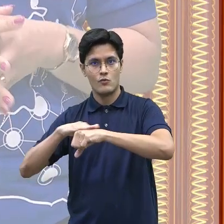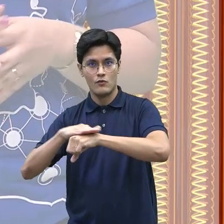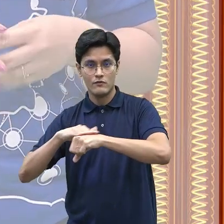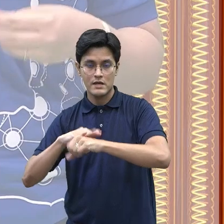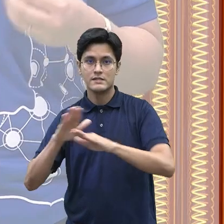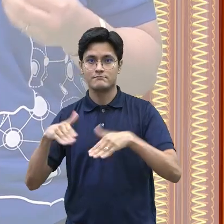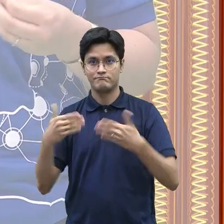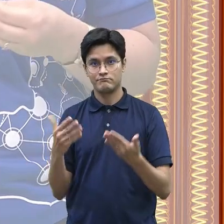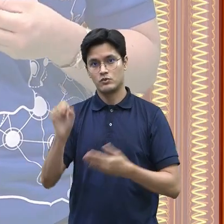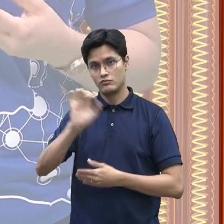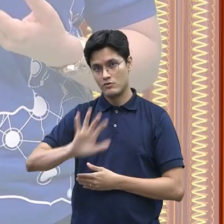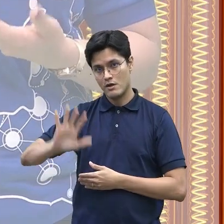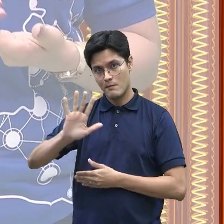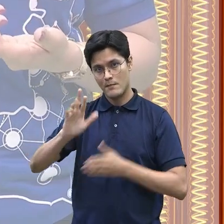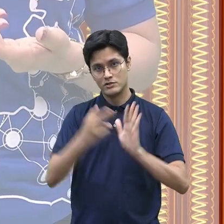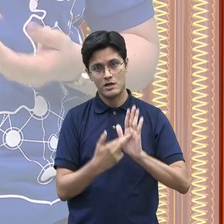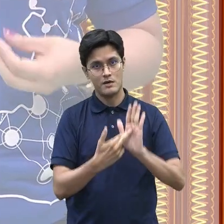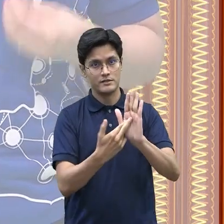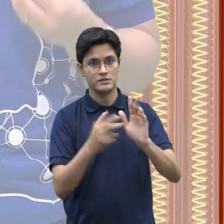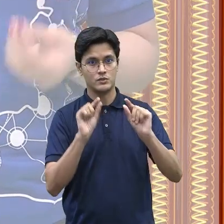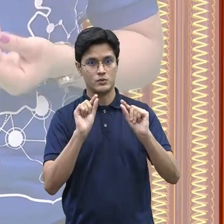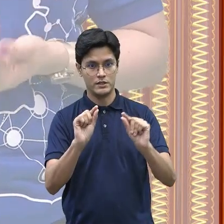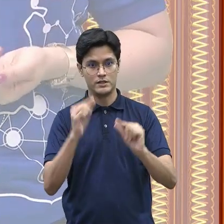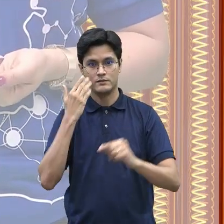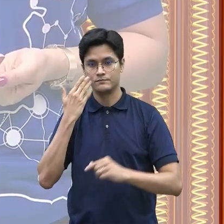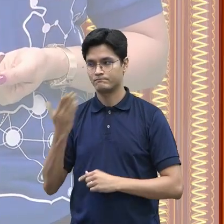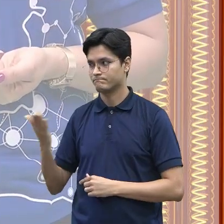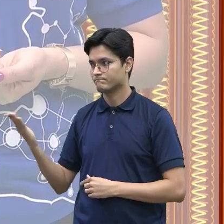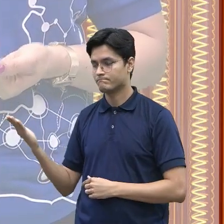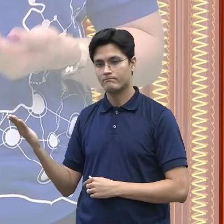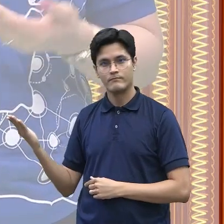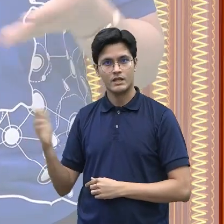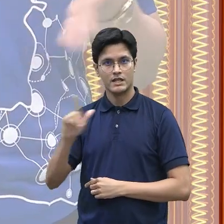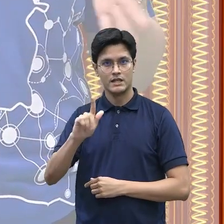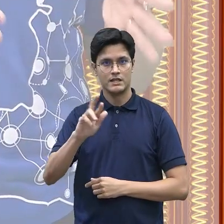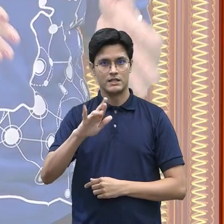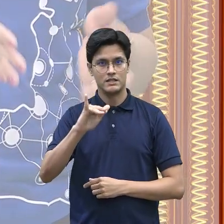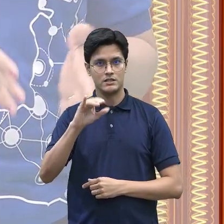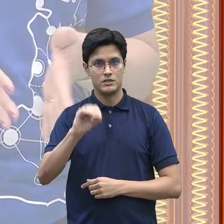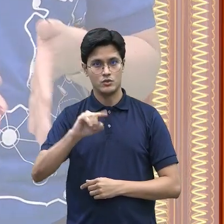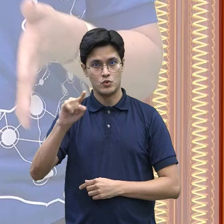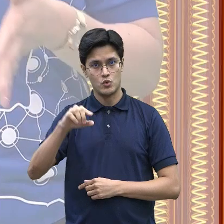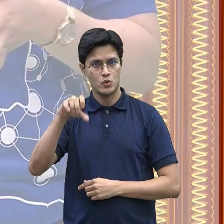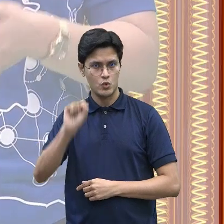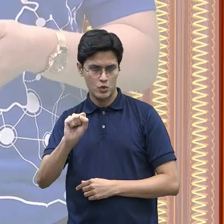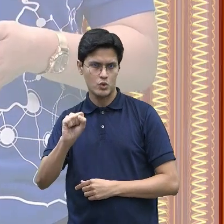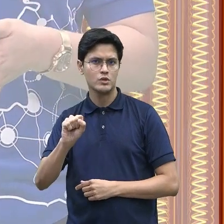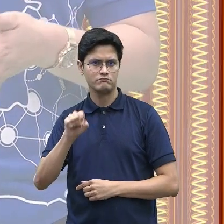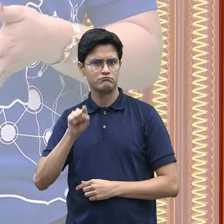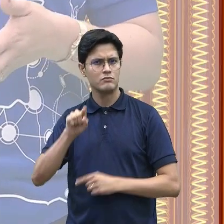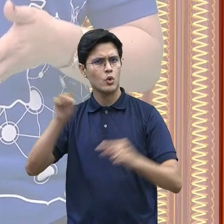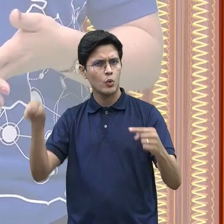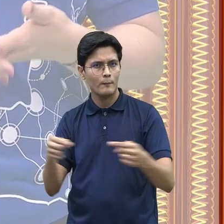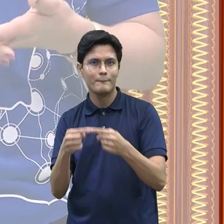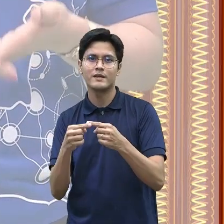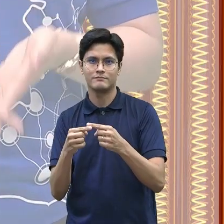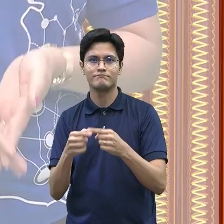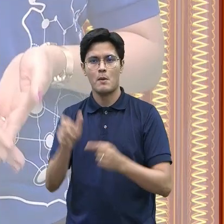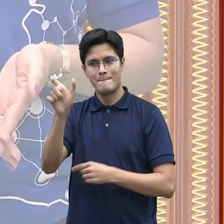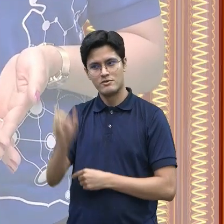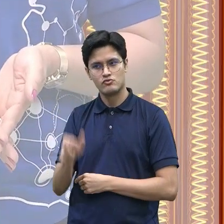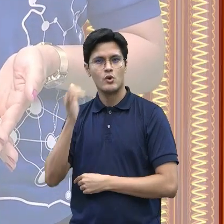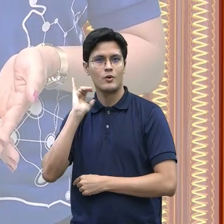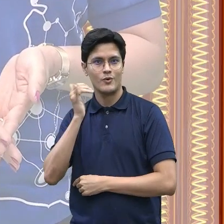nós temos aqui a representação de griots. Mas o que eram griots? Eram contadores de história. Durante